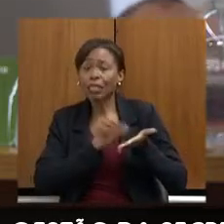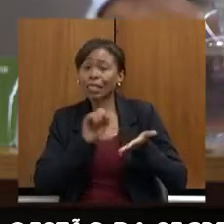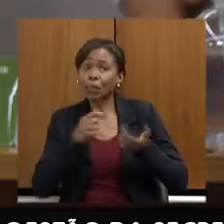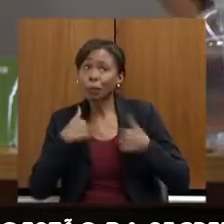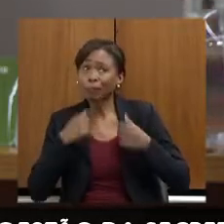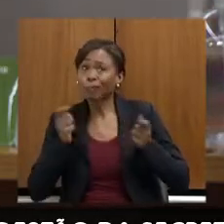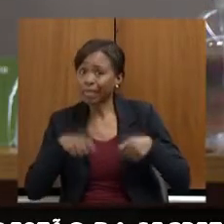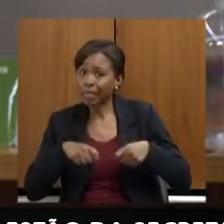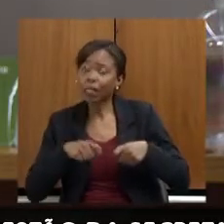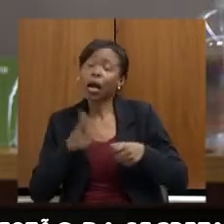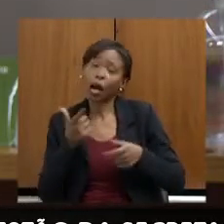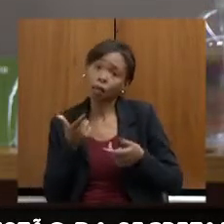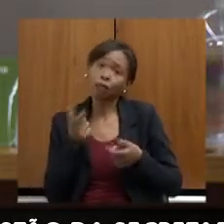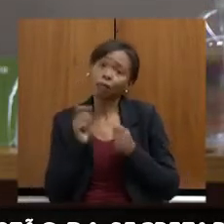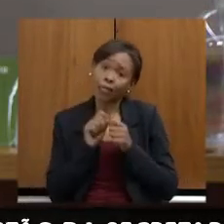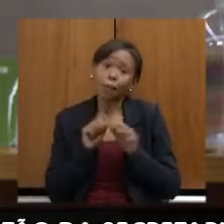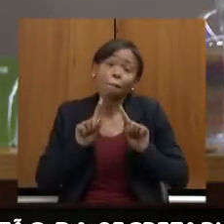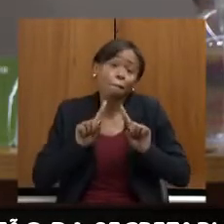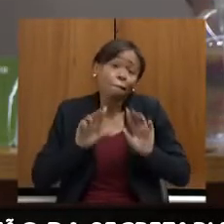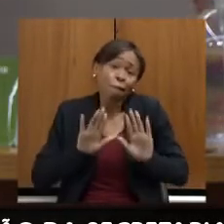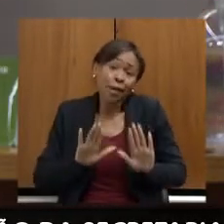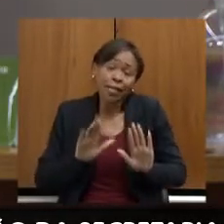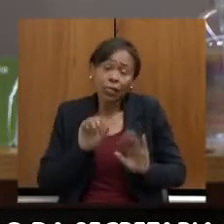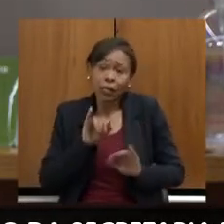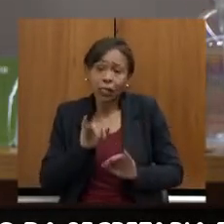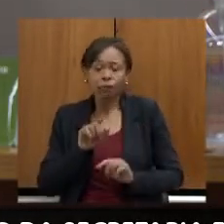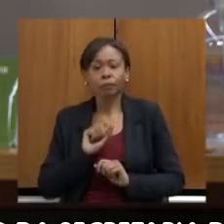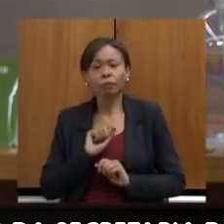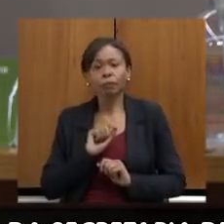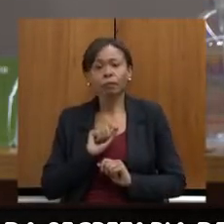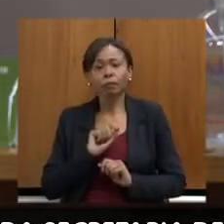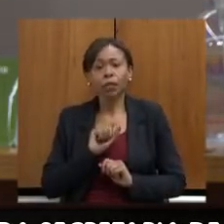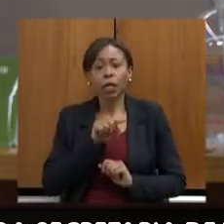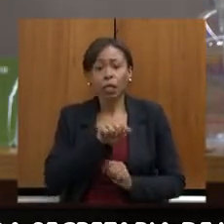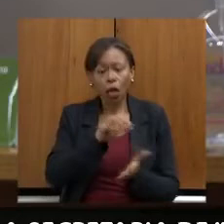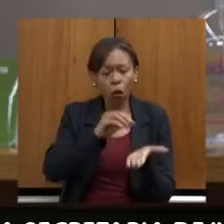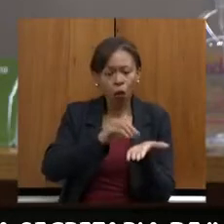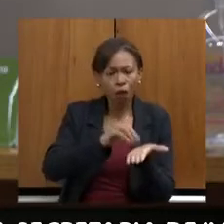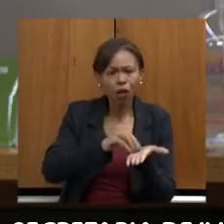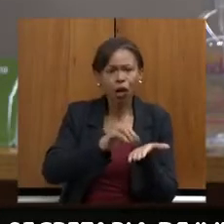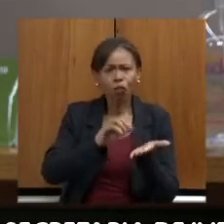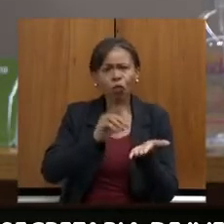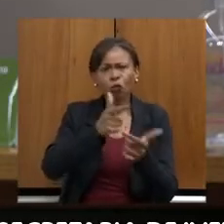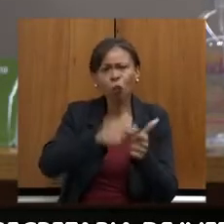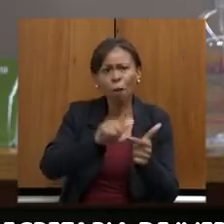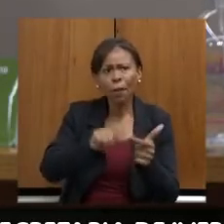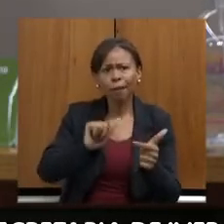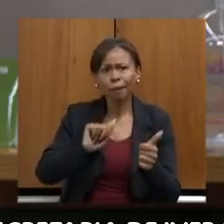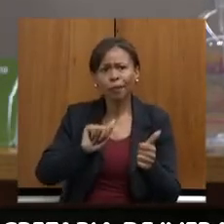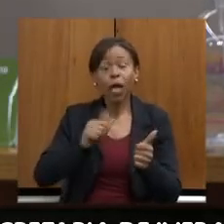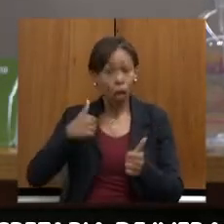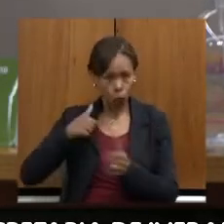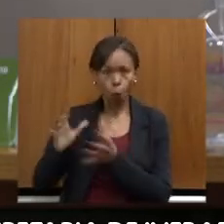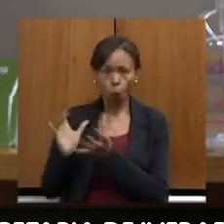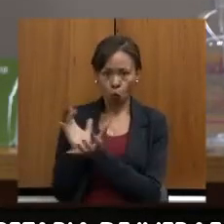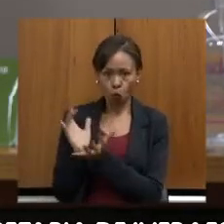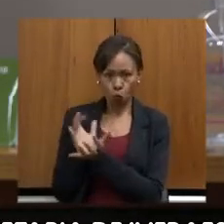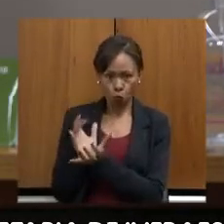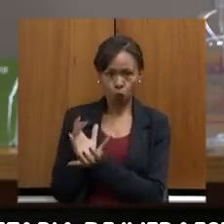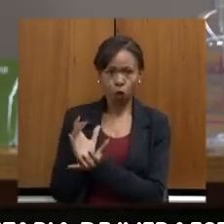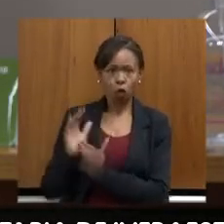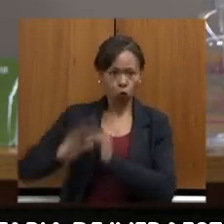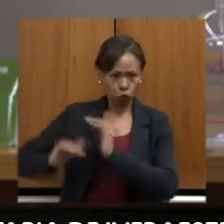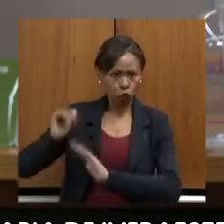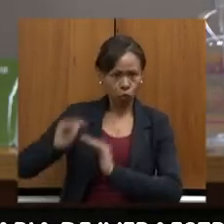se eu chego Uma demanda eu tenho uma equipe técnica te disse para mim que essa demanda